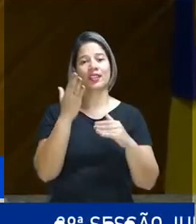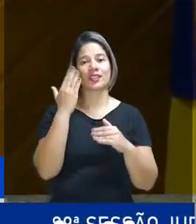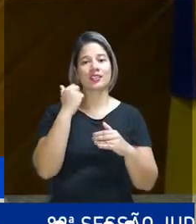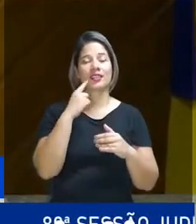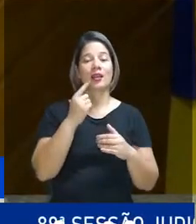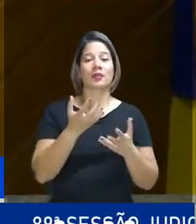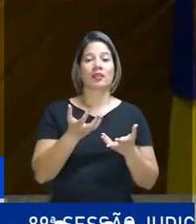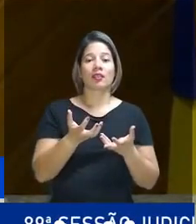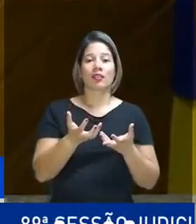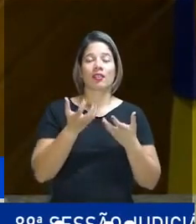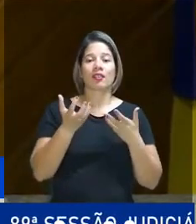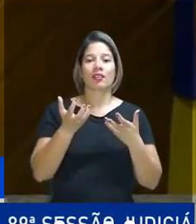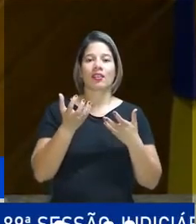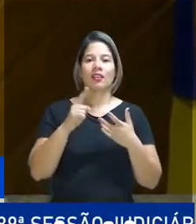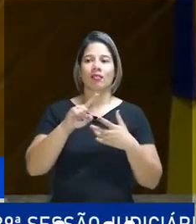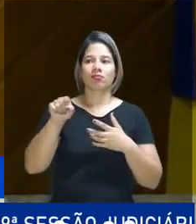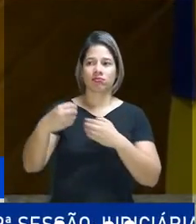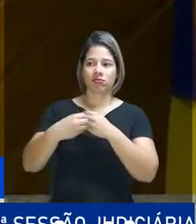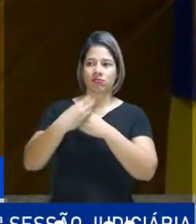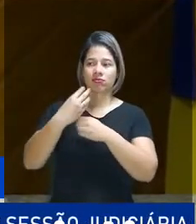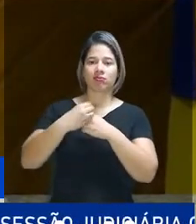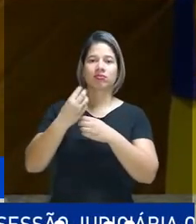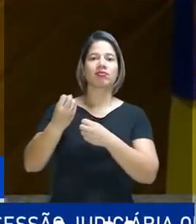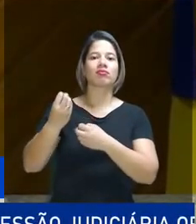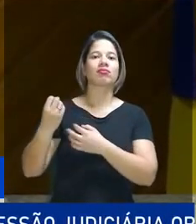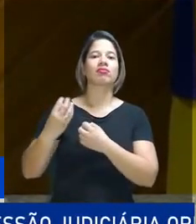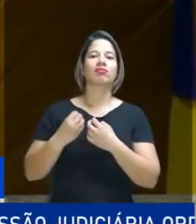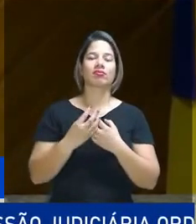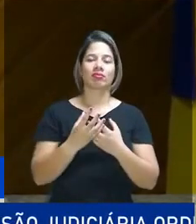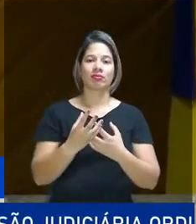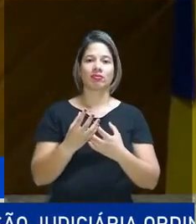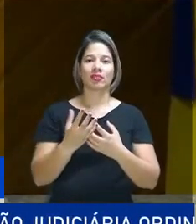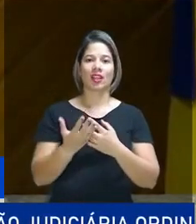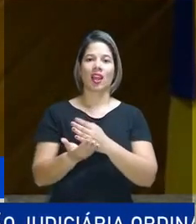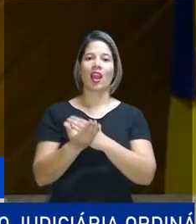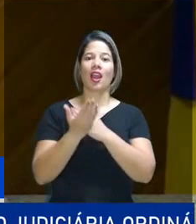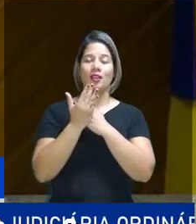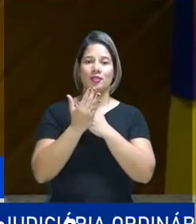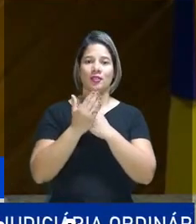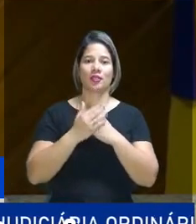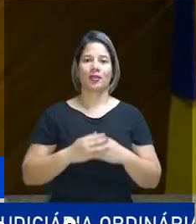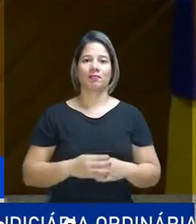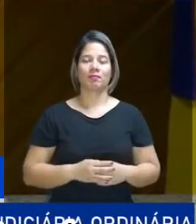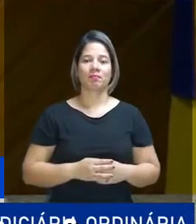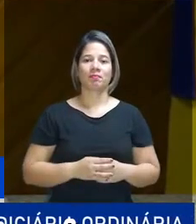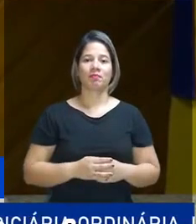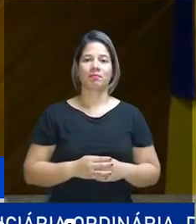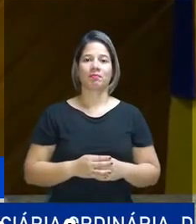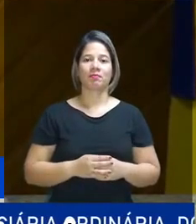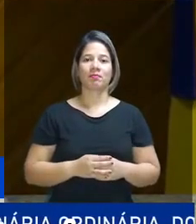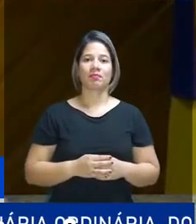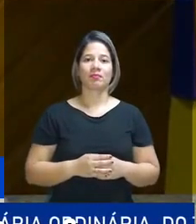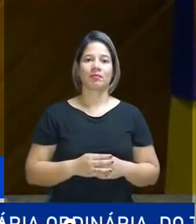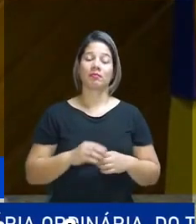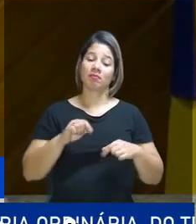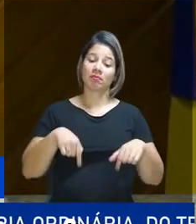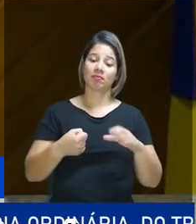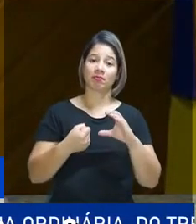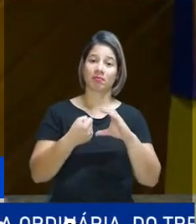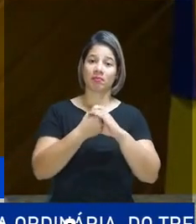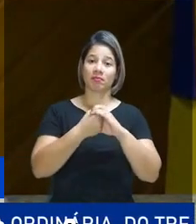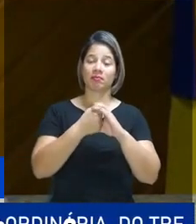a melhor orientação jurisprudencial de nossos tribunais superiores. E anuncio o resultado. O Tribunal Regional Eleitoral do